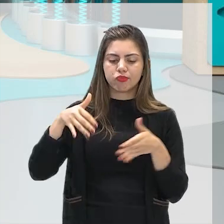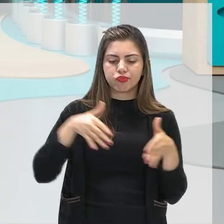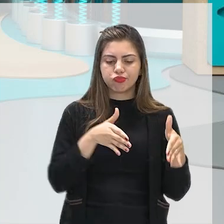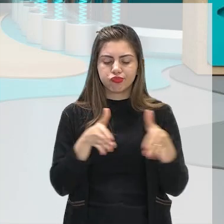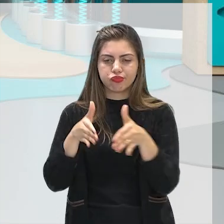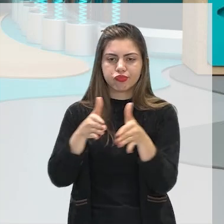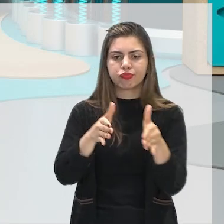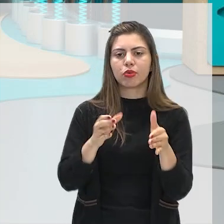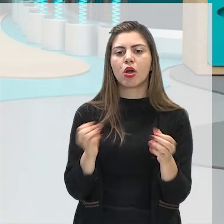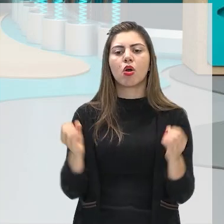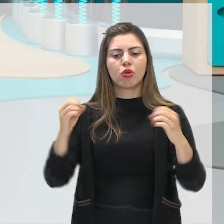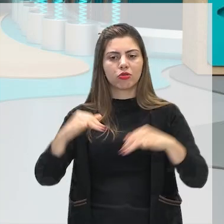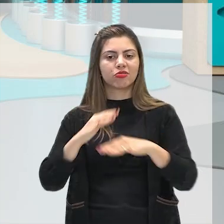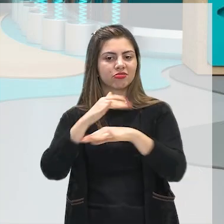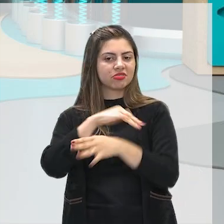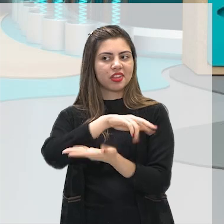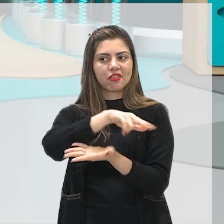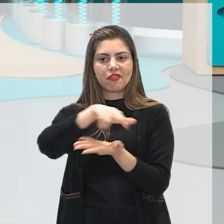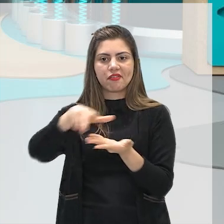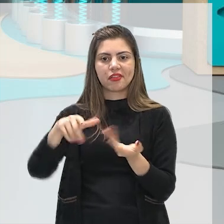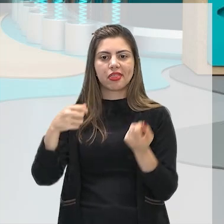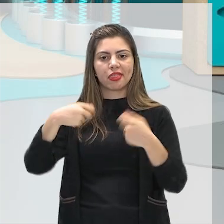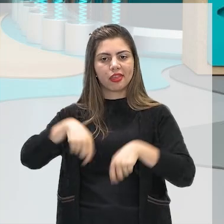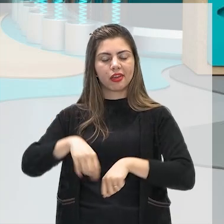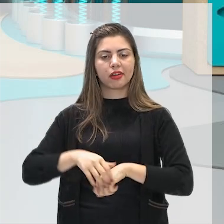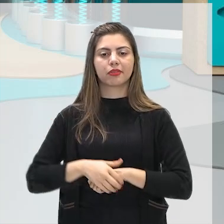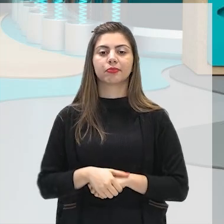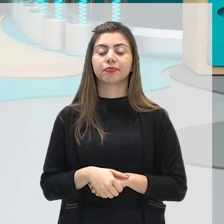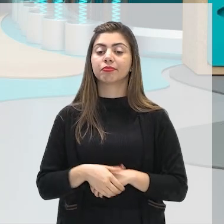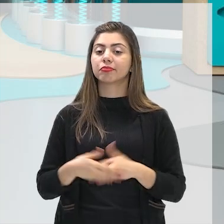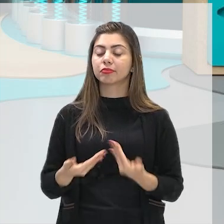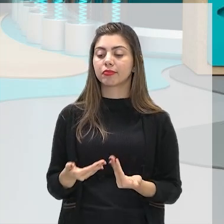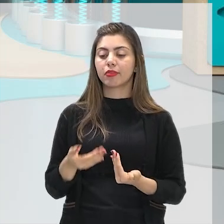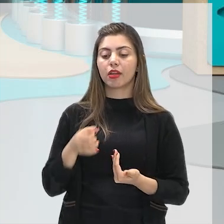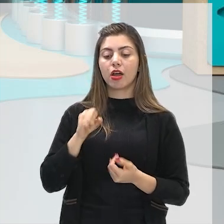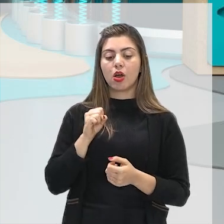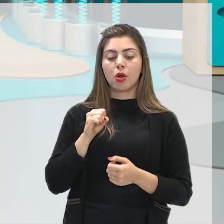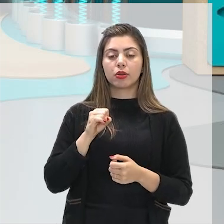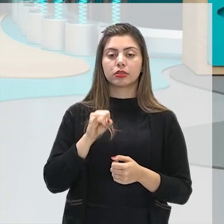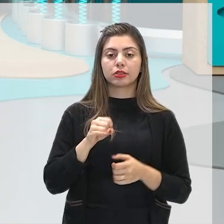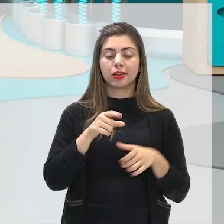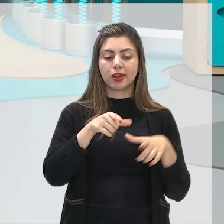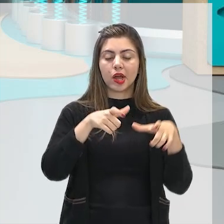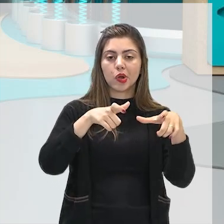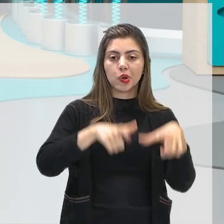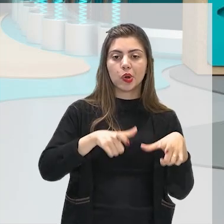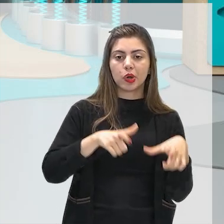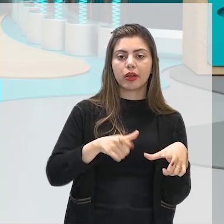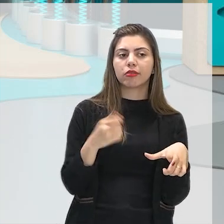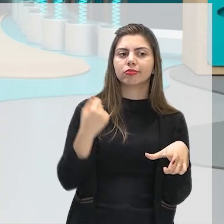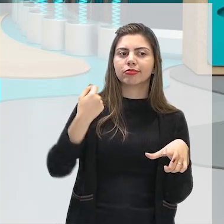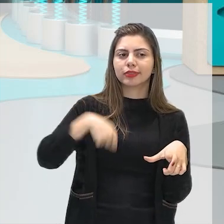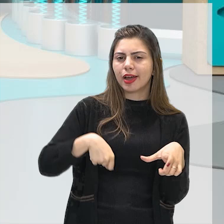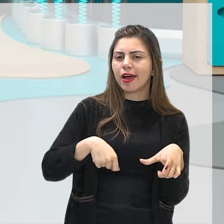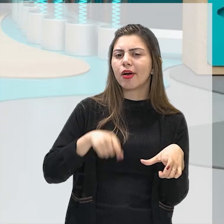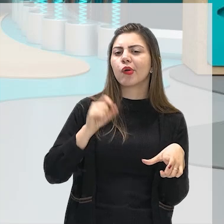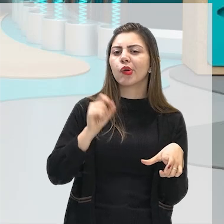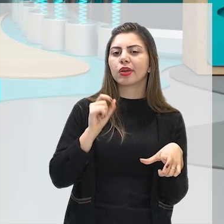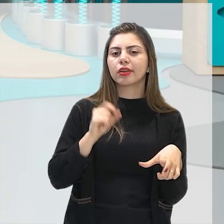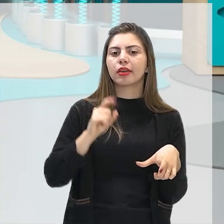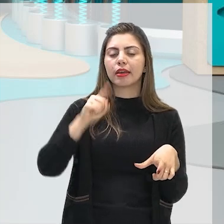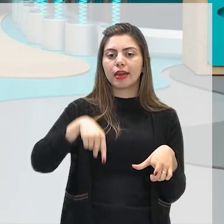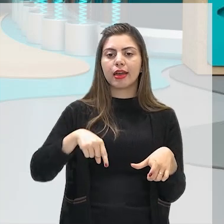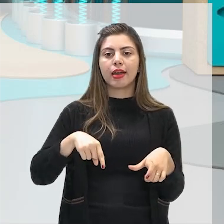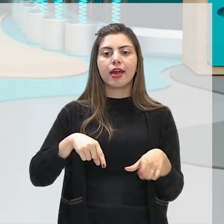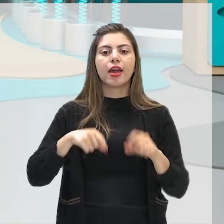até mesmo no mar, tá? Dependendo do local onde é praticado, tenho certeza que ela gera muita